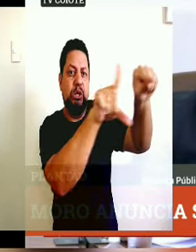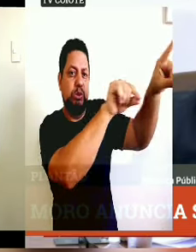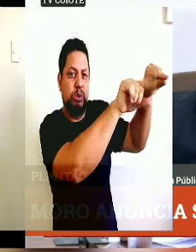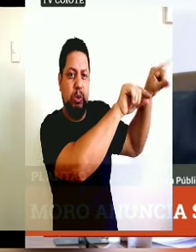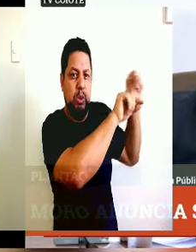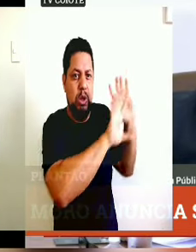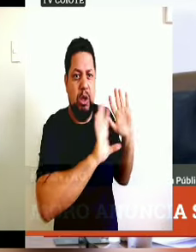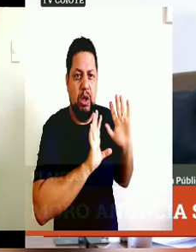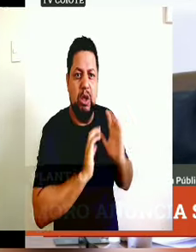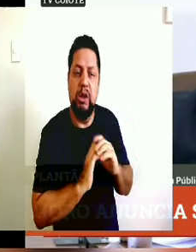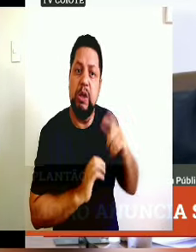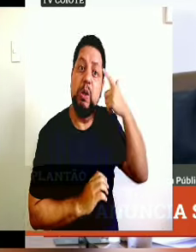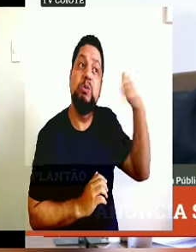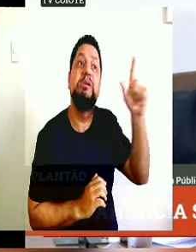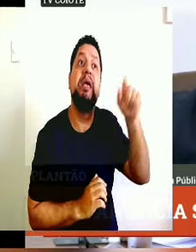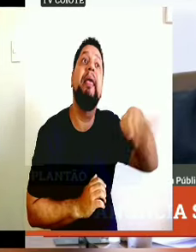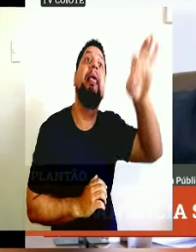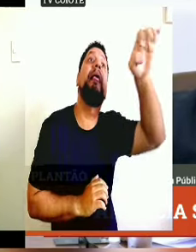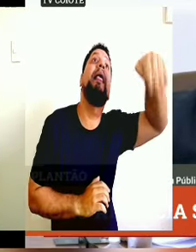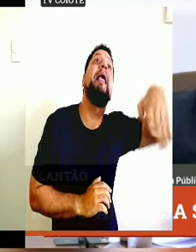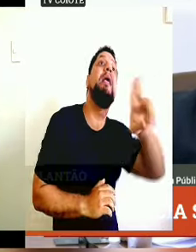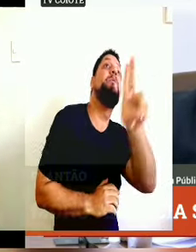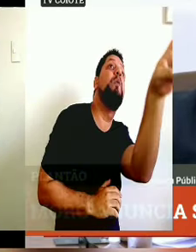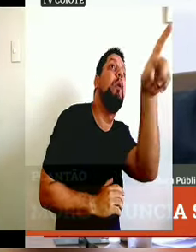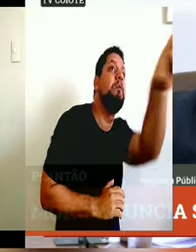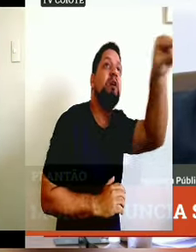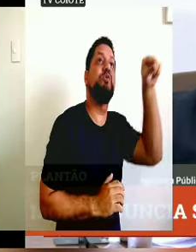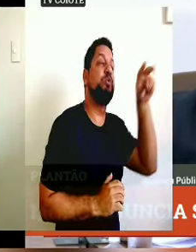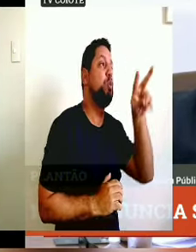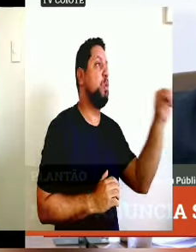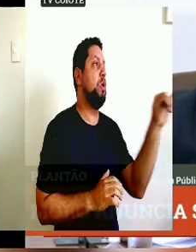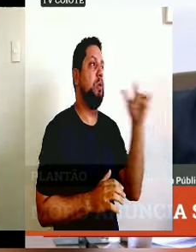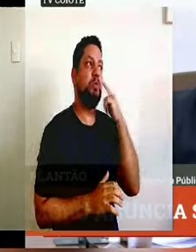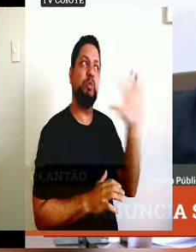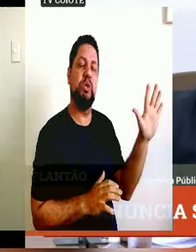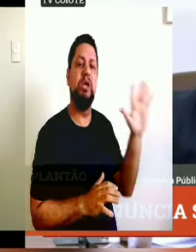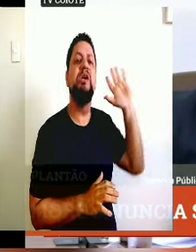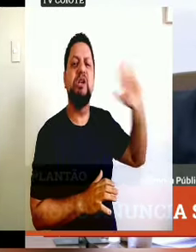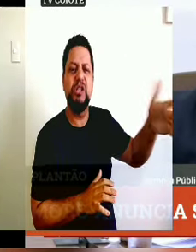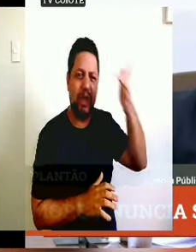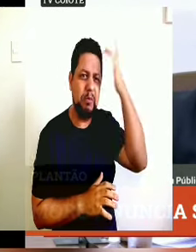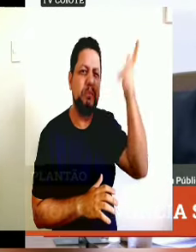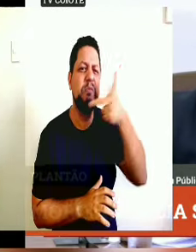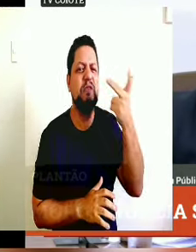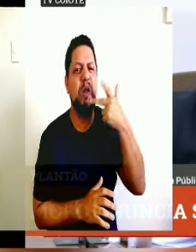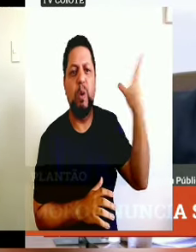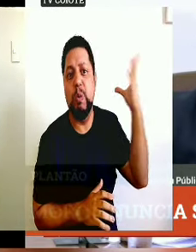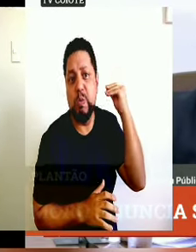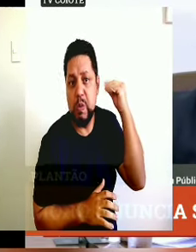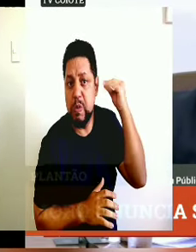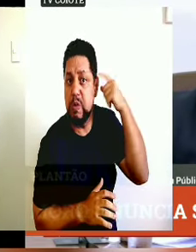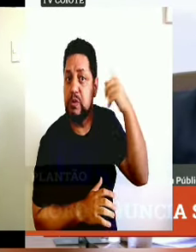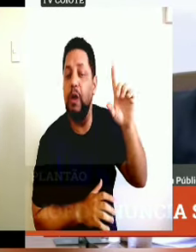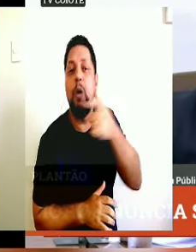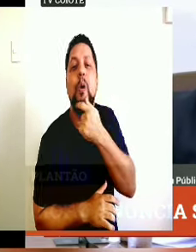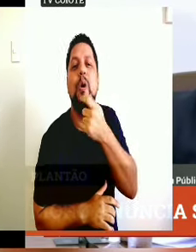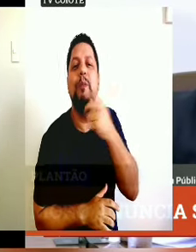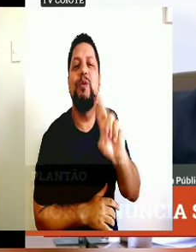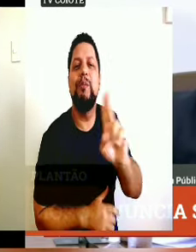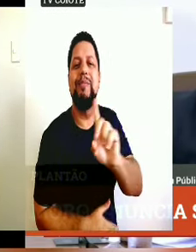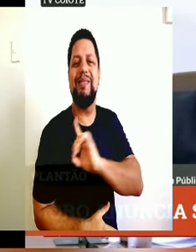Eu não sei qual que vai ser exatamente a escolha. Foi ventilado o nome de um delegado